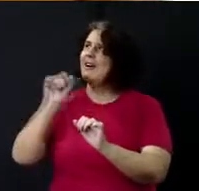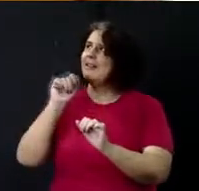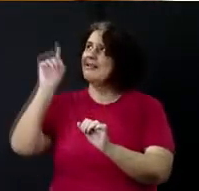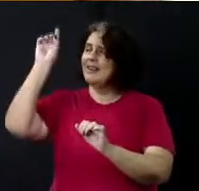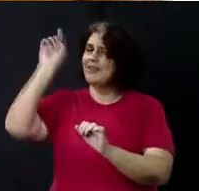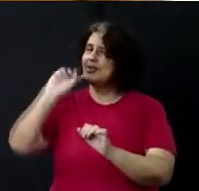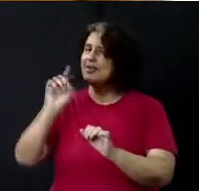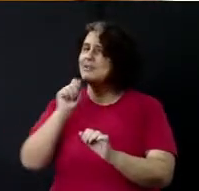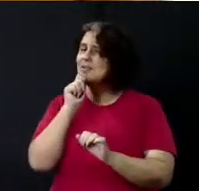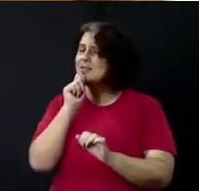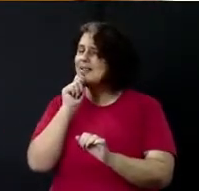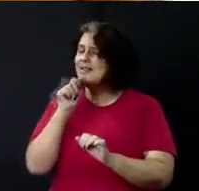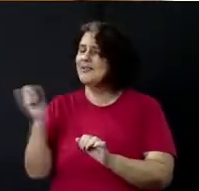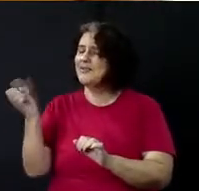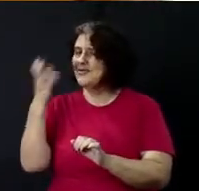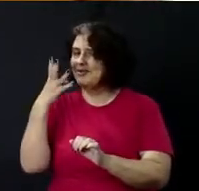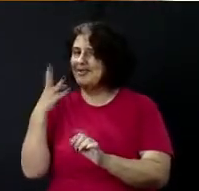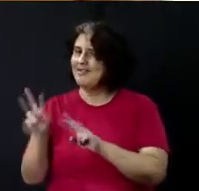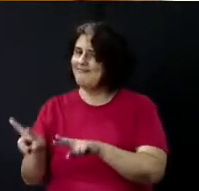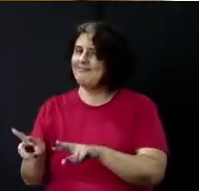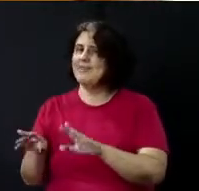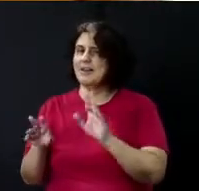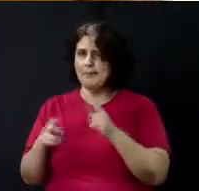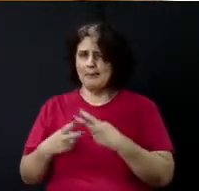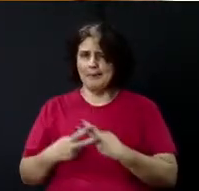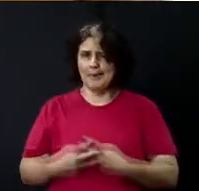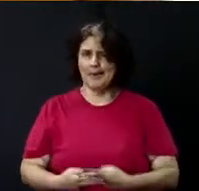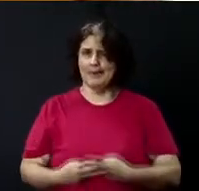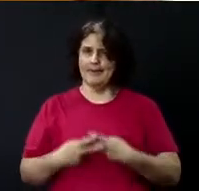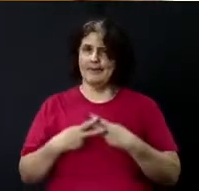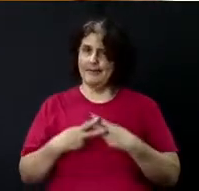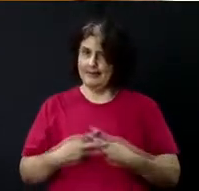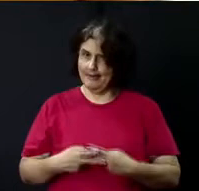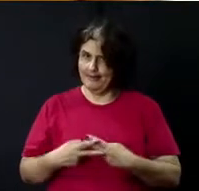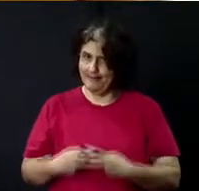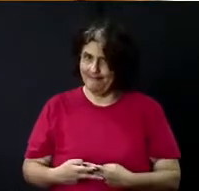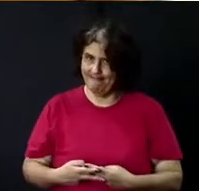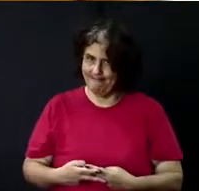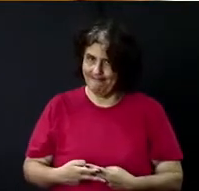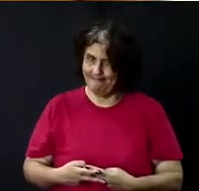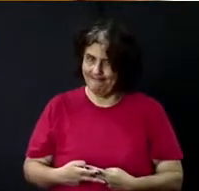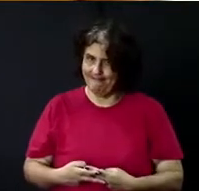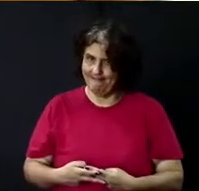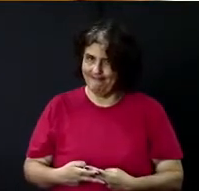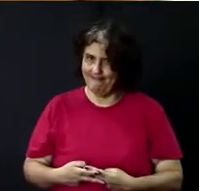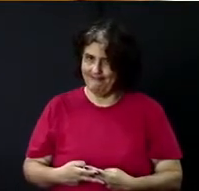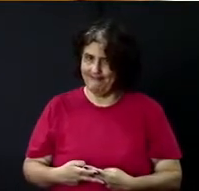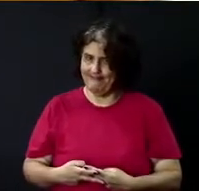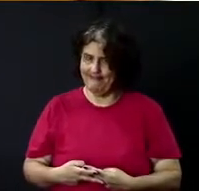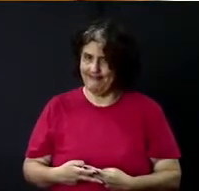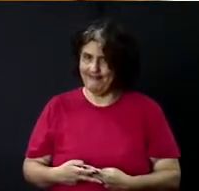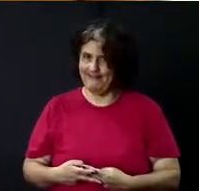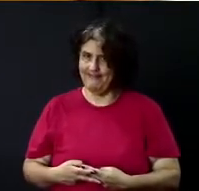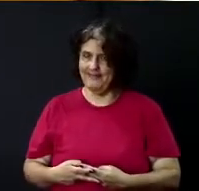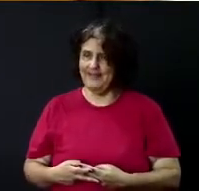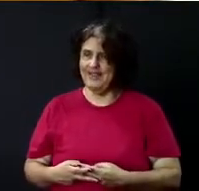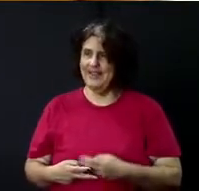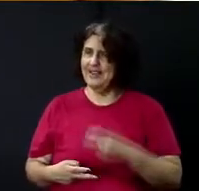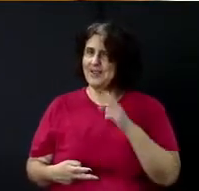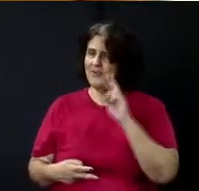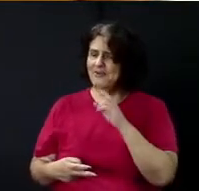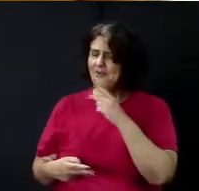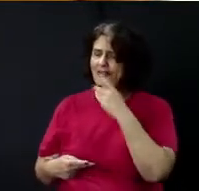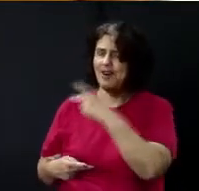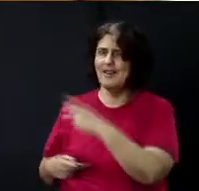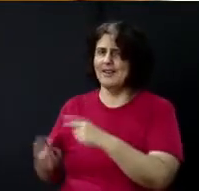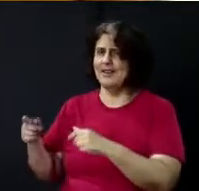deu condição de ver. Então tenha paciência. Não é que ele é mais forte do que o poder de Deus, é